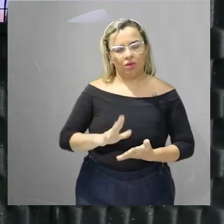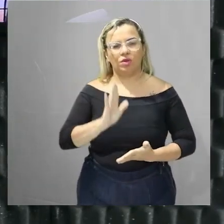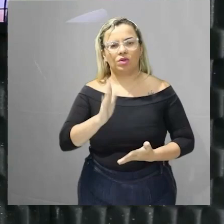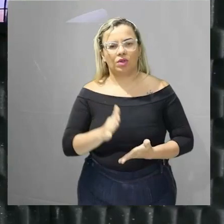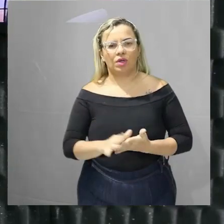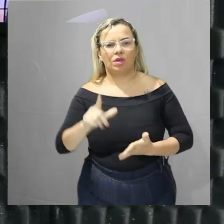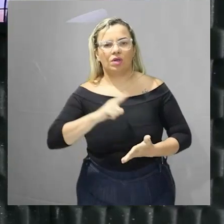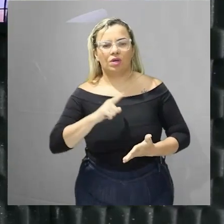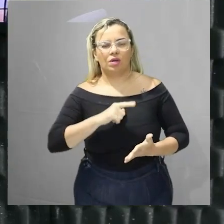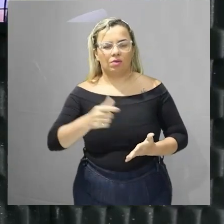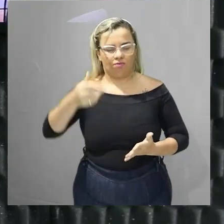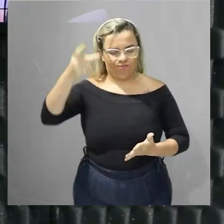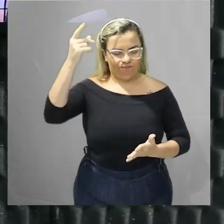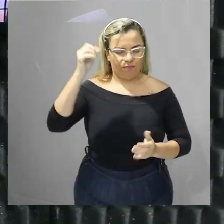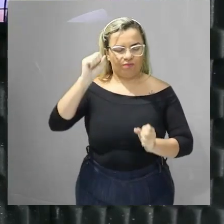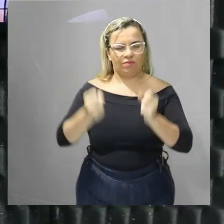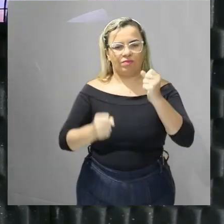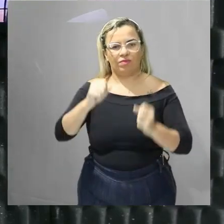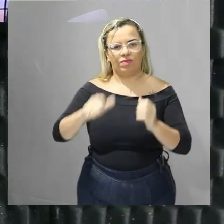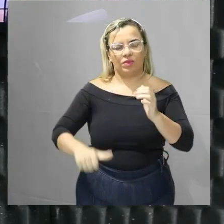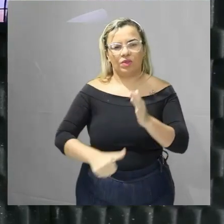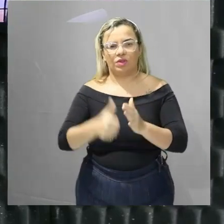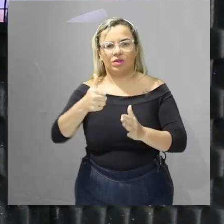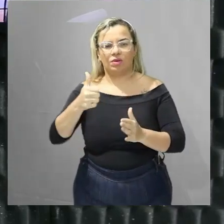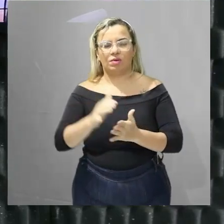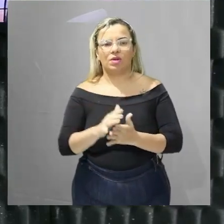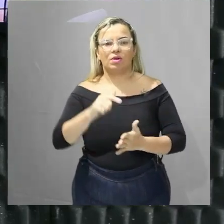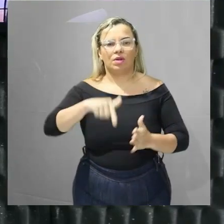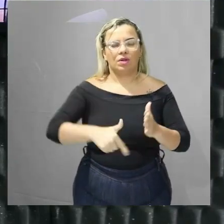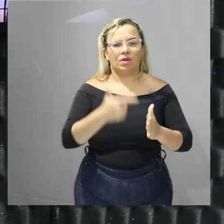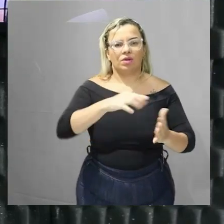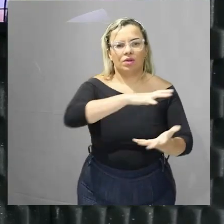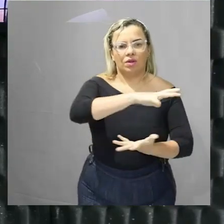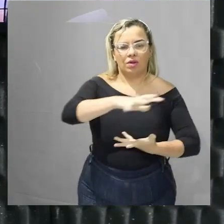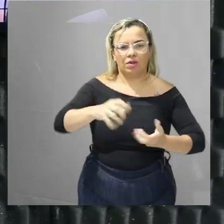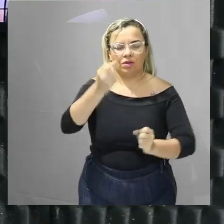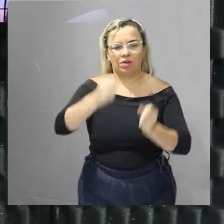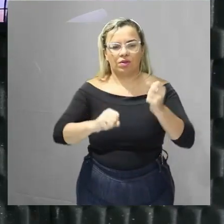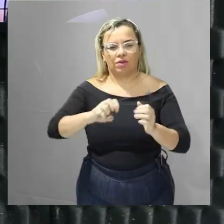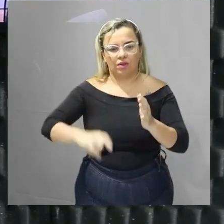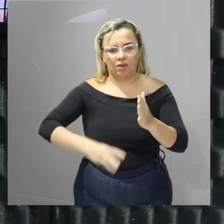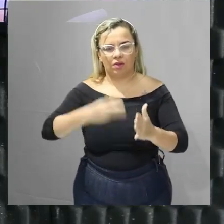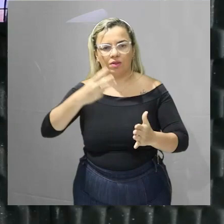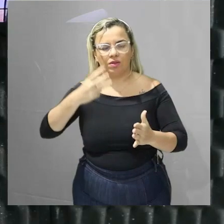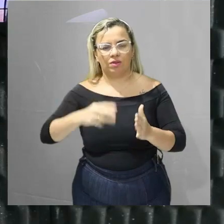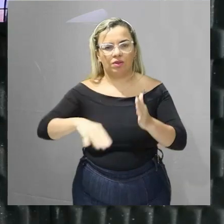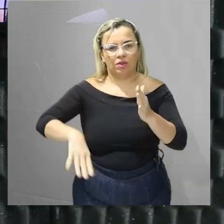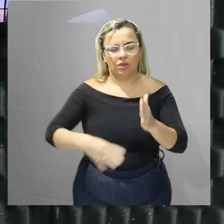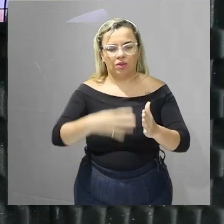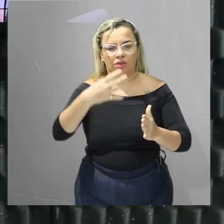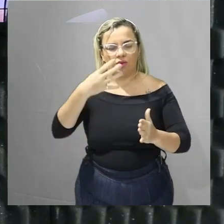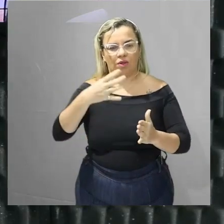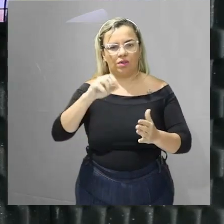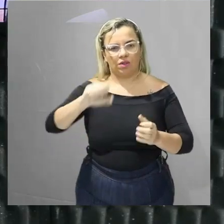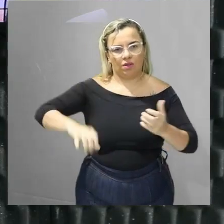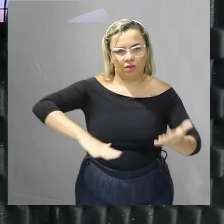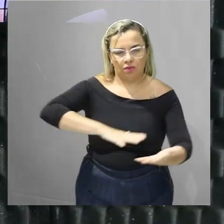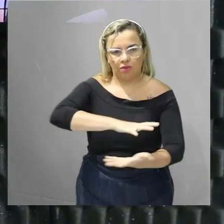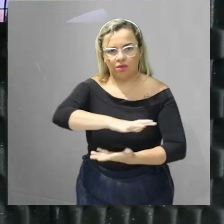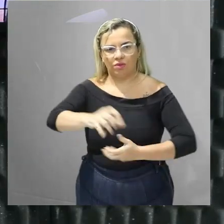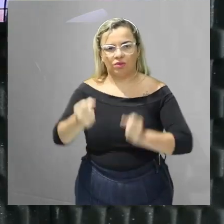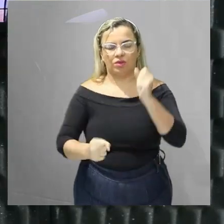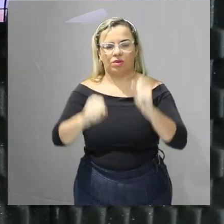né, de industrialização, duas aulas, a primeira de primeira e segunda revolução e a terceira, a segunda aula, no caso, né, de terceira e